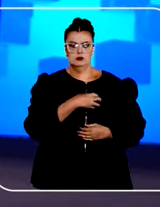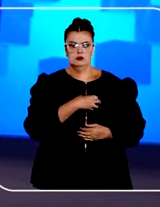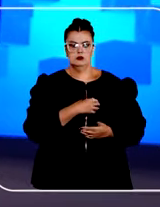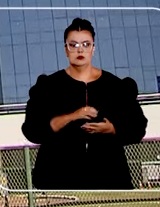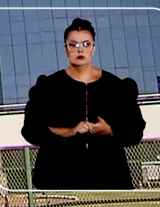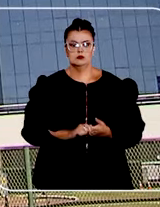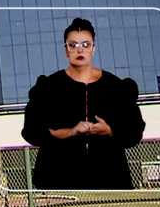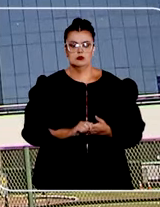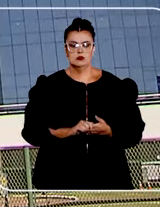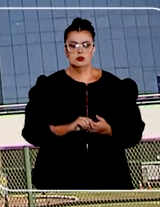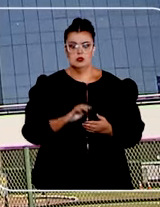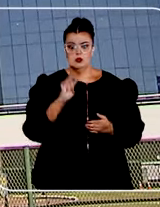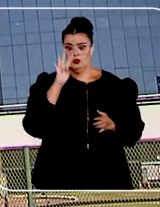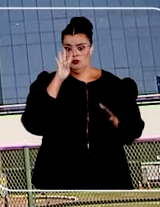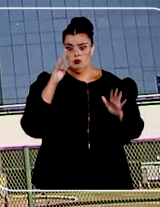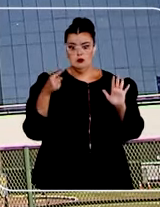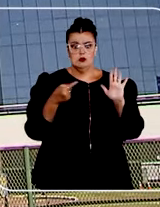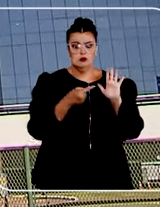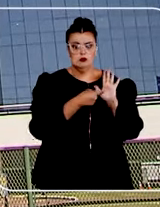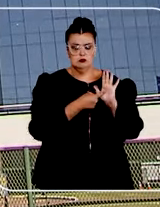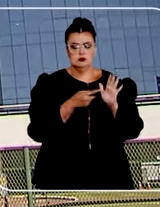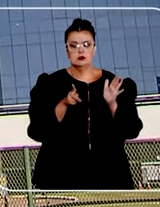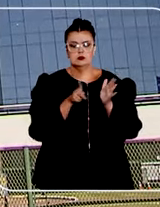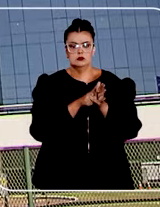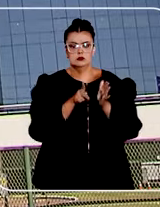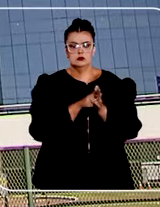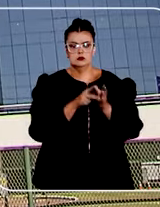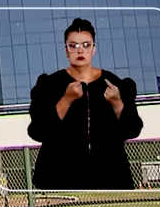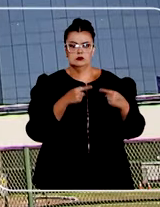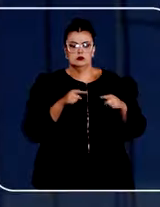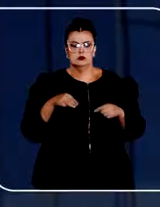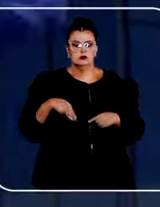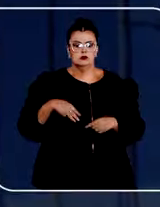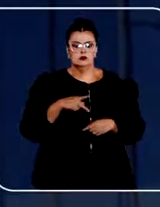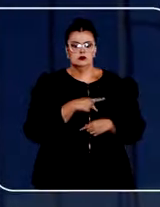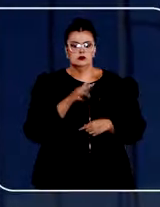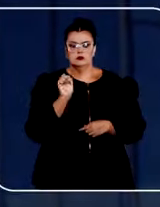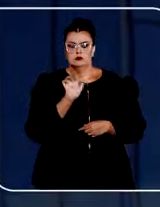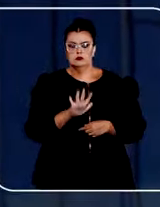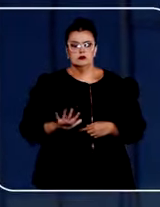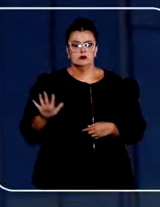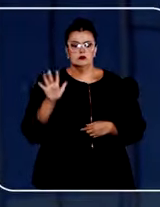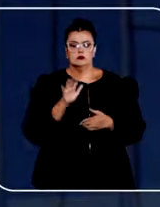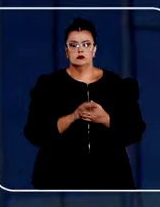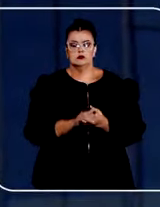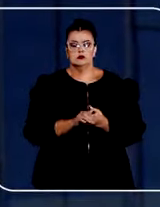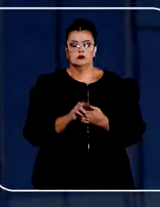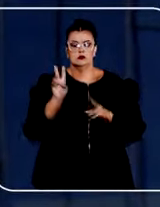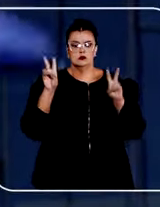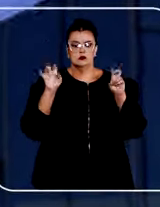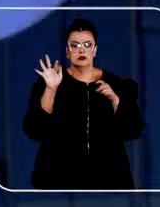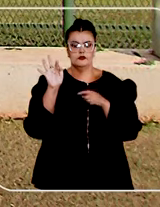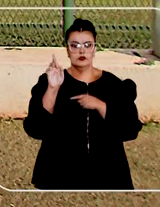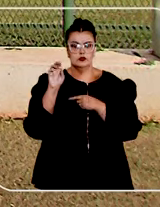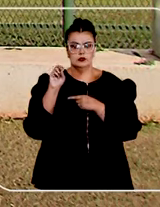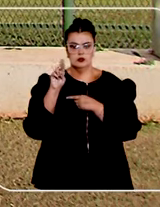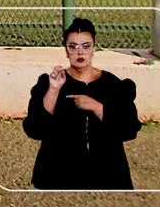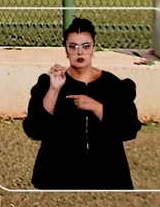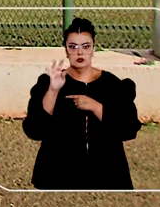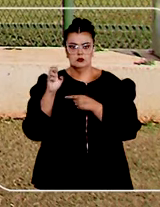Bahia a denúncia foi proposta pelo Ministério Público Federal contra pessoas investigadas na operação faroeste